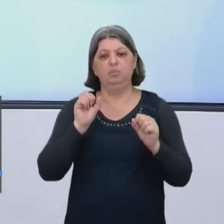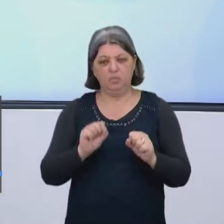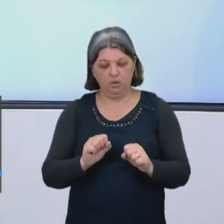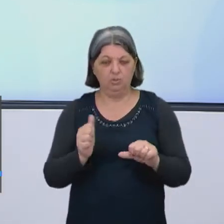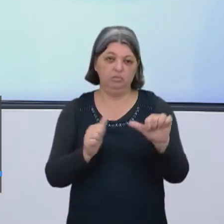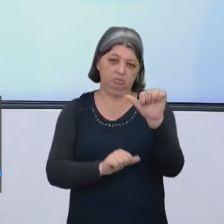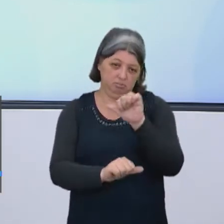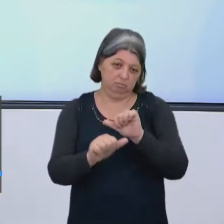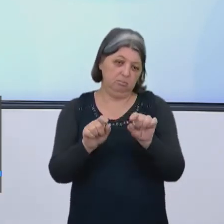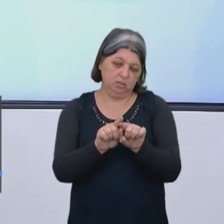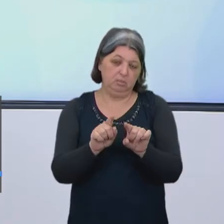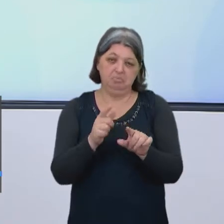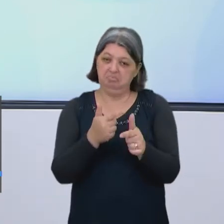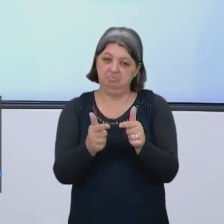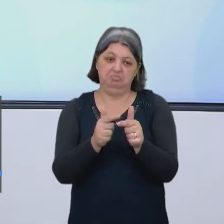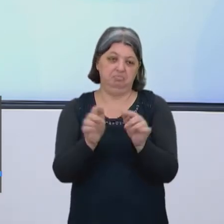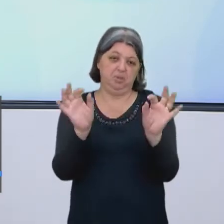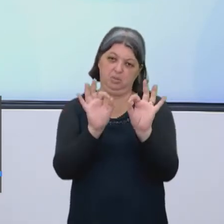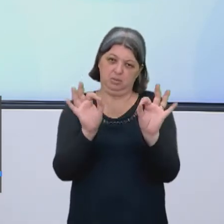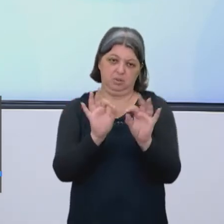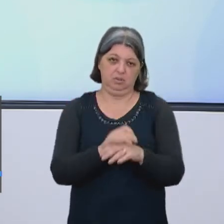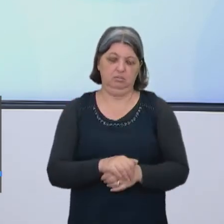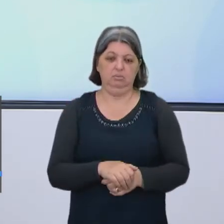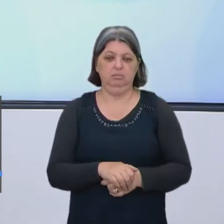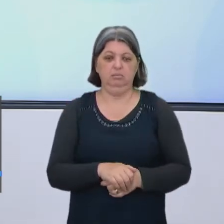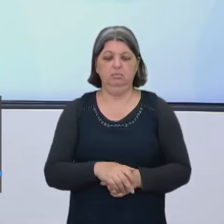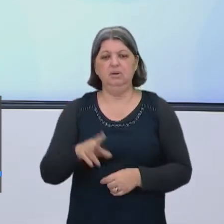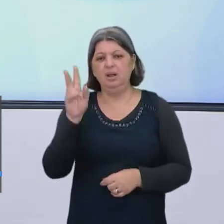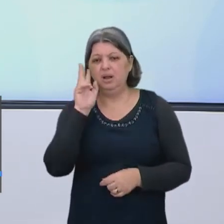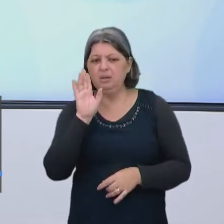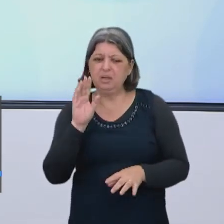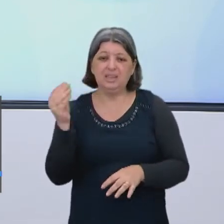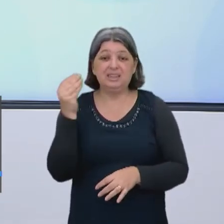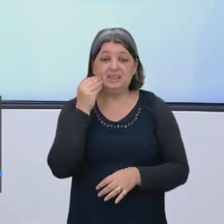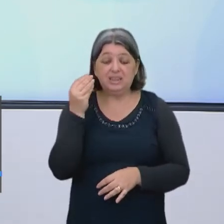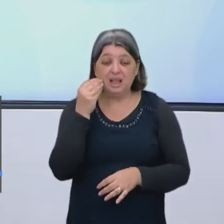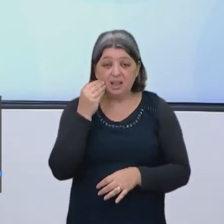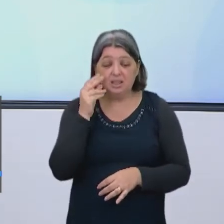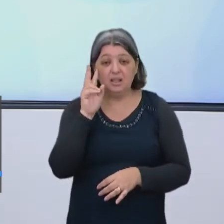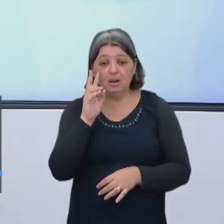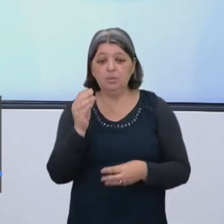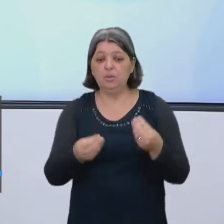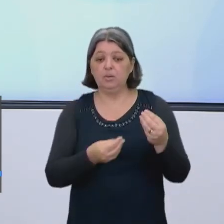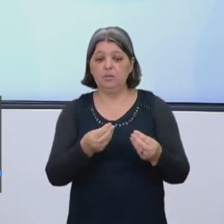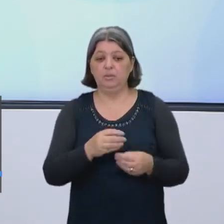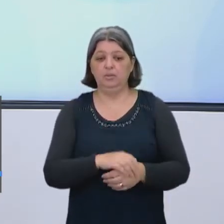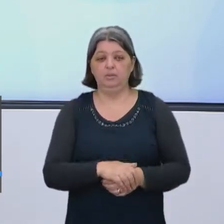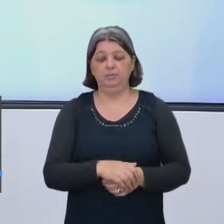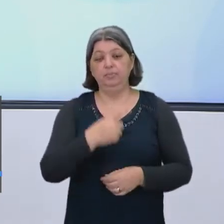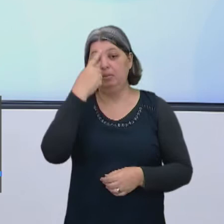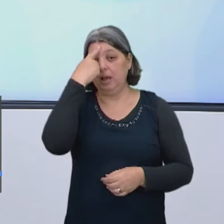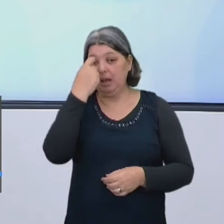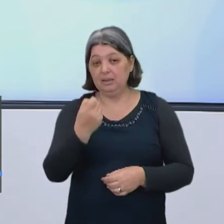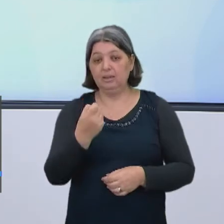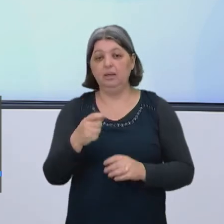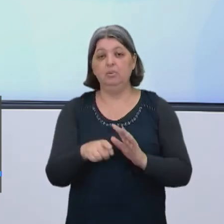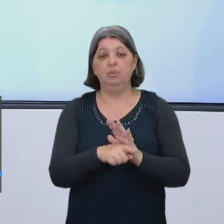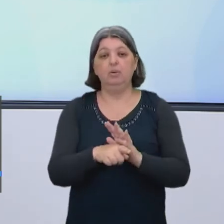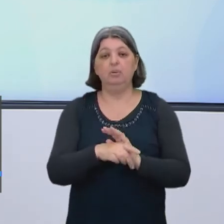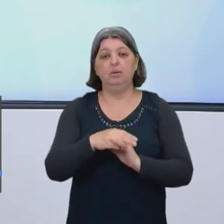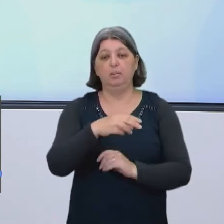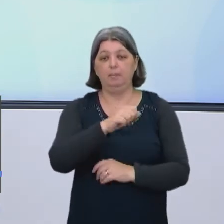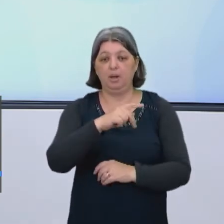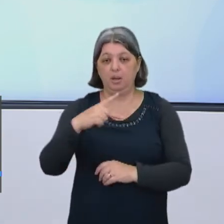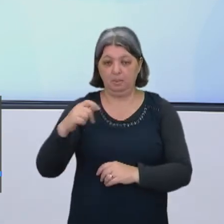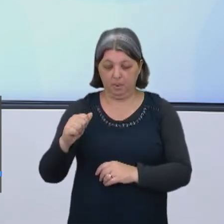também, não tem problema nenhum, sempre lembra, a gente sempre tenta lembrar e fala para vocês, né, que a ideia do mapa, né, elas